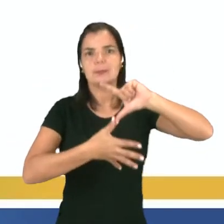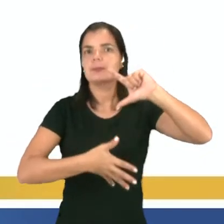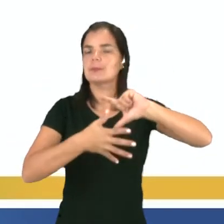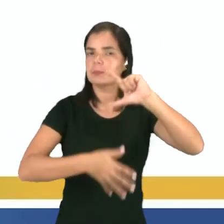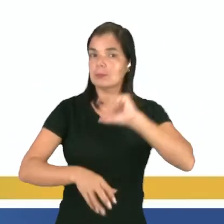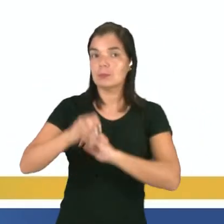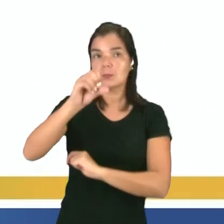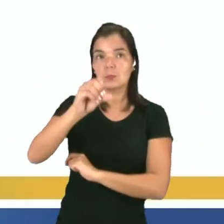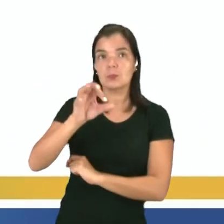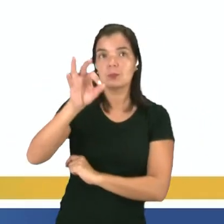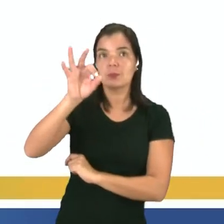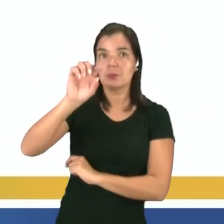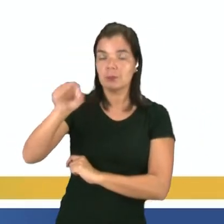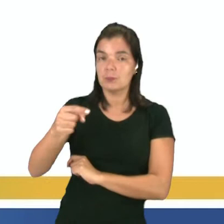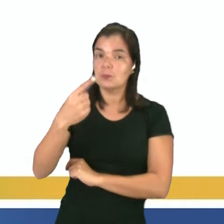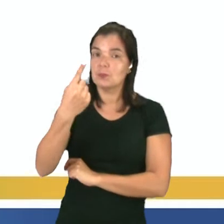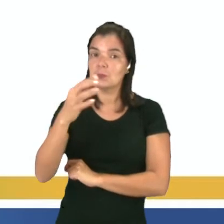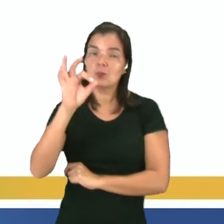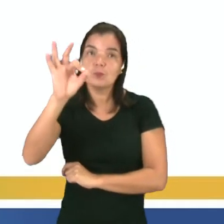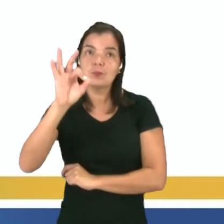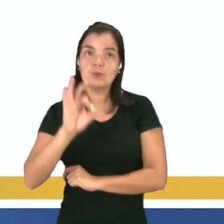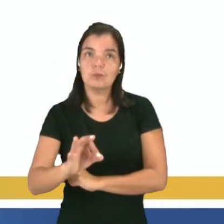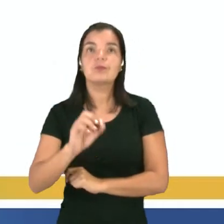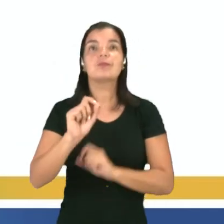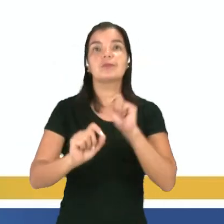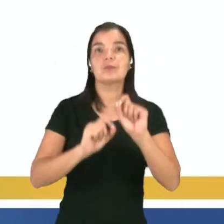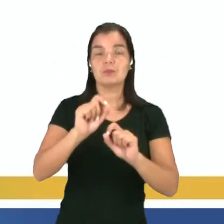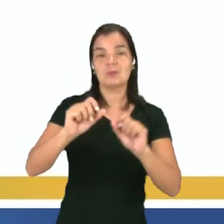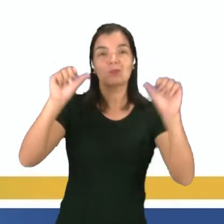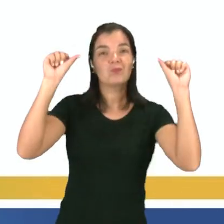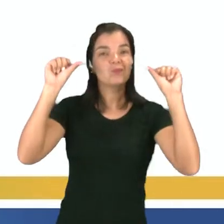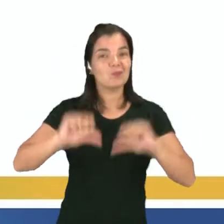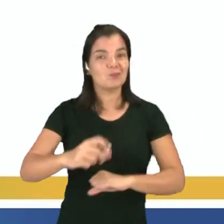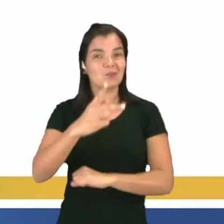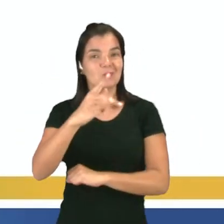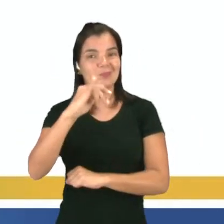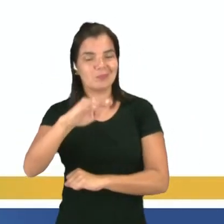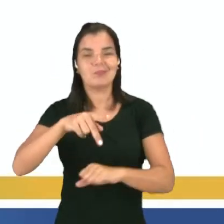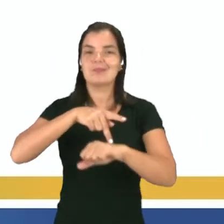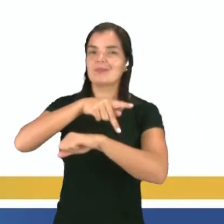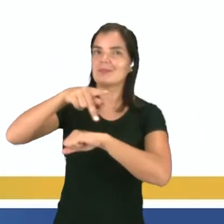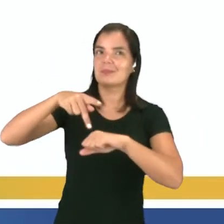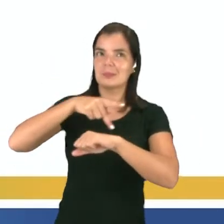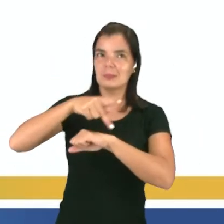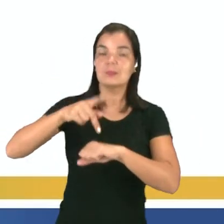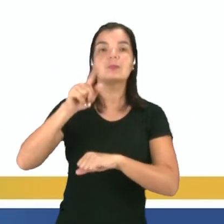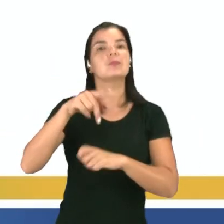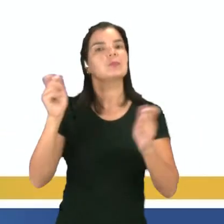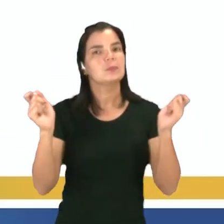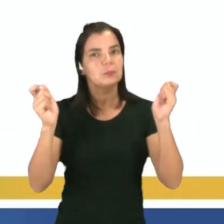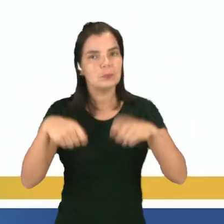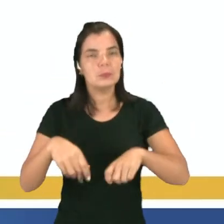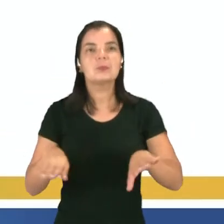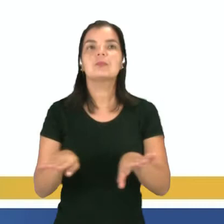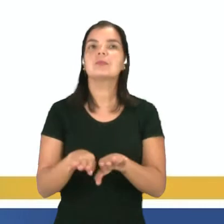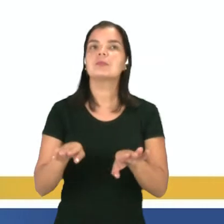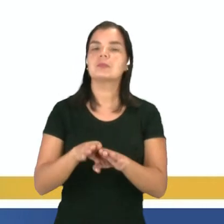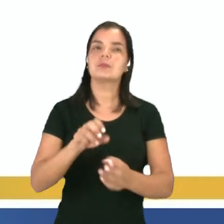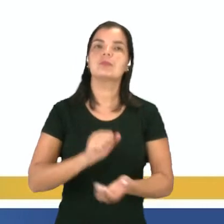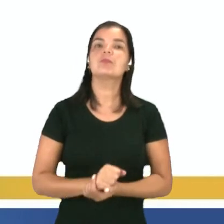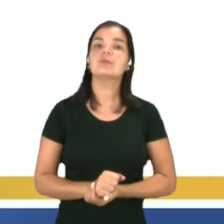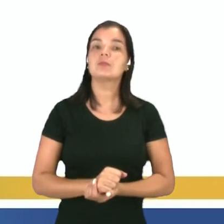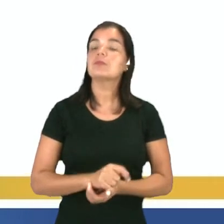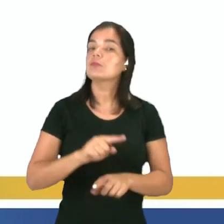Cerca de 9,1% é o que está previsto de queda no PIB desses países. É possível que